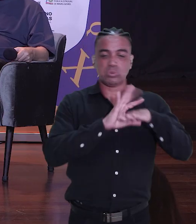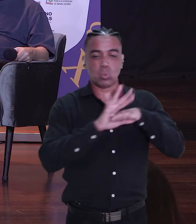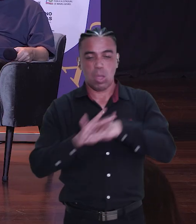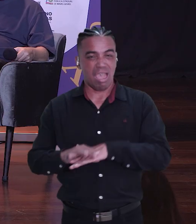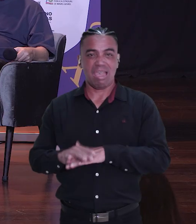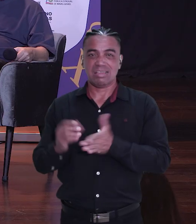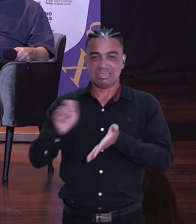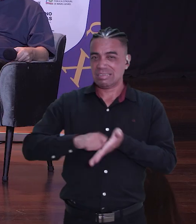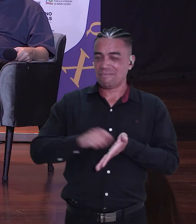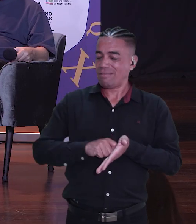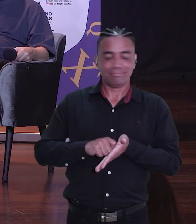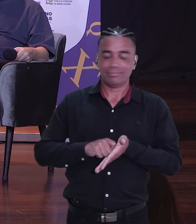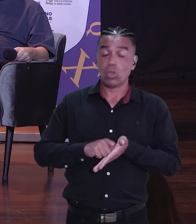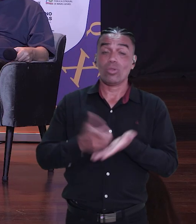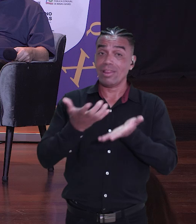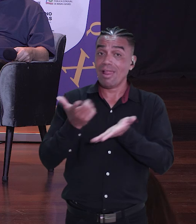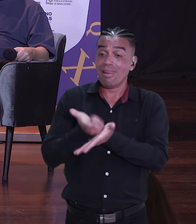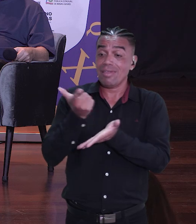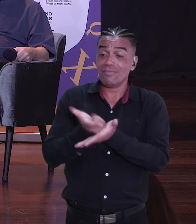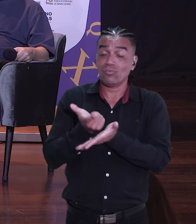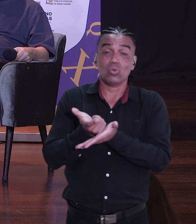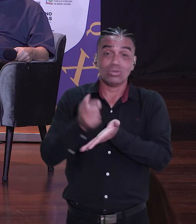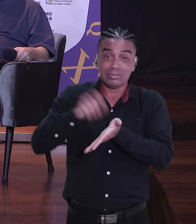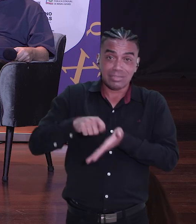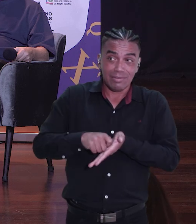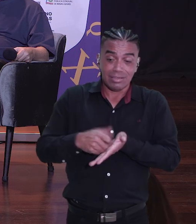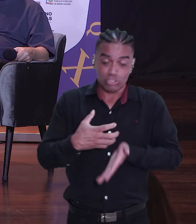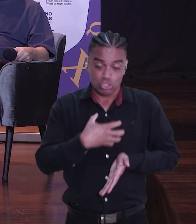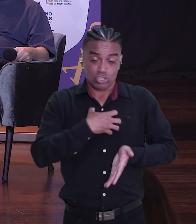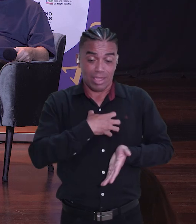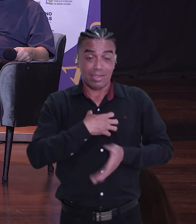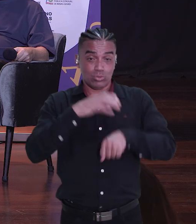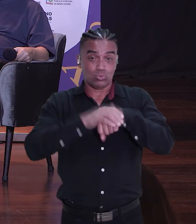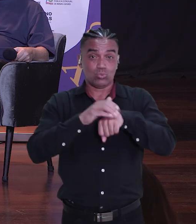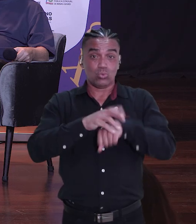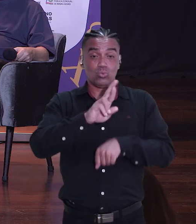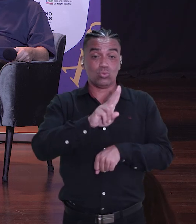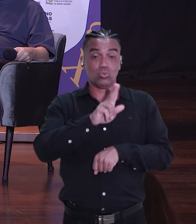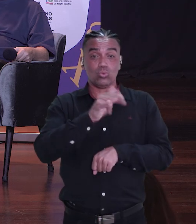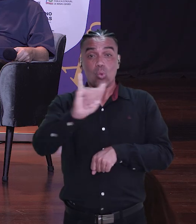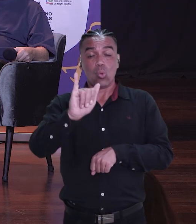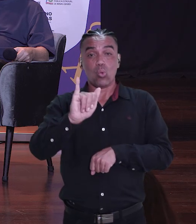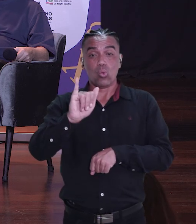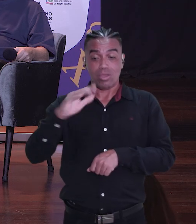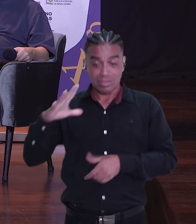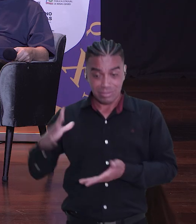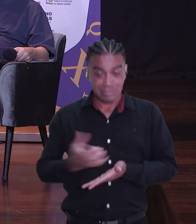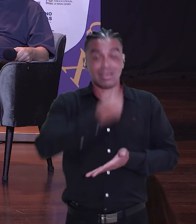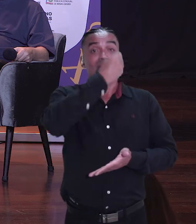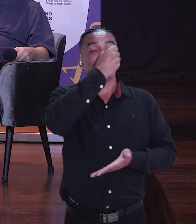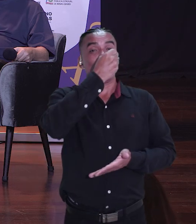as doenças. Eu queria escrever um livro sobre a maneira como o Rui se